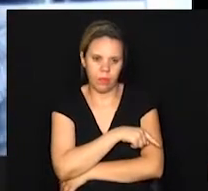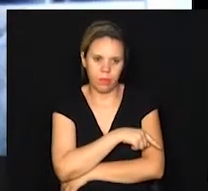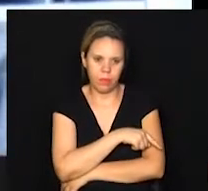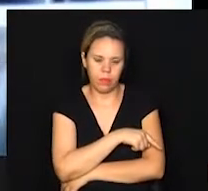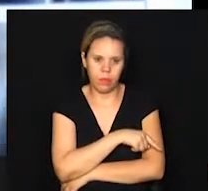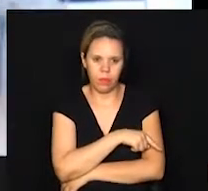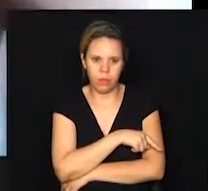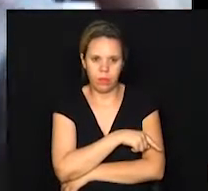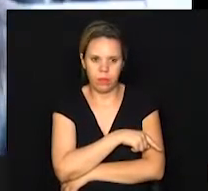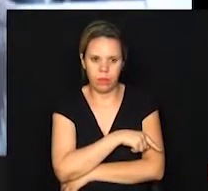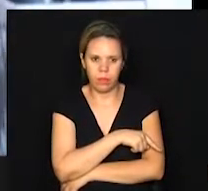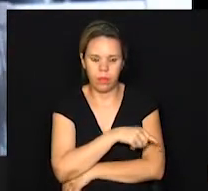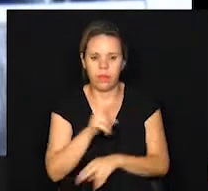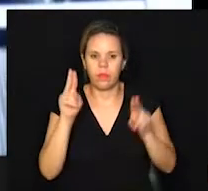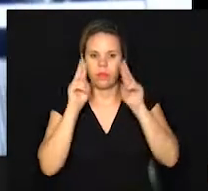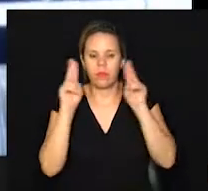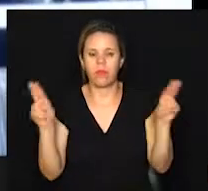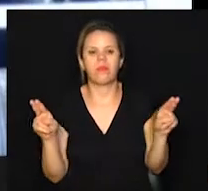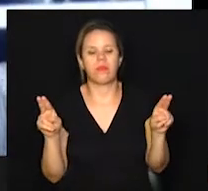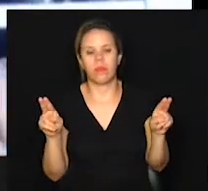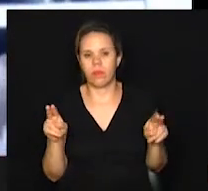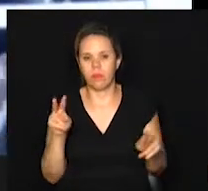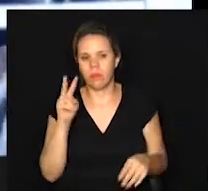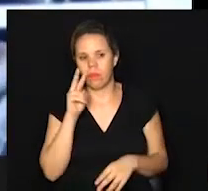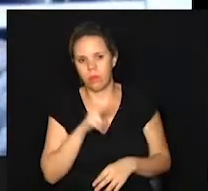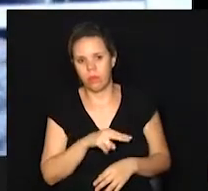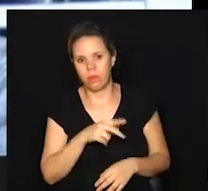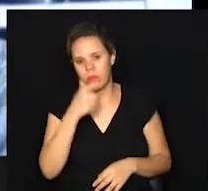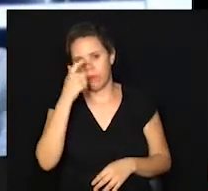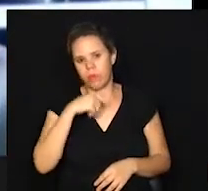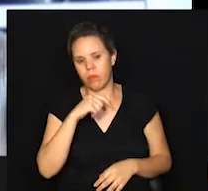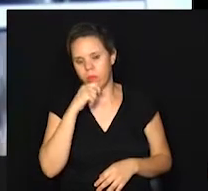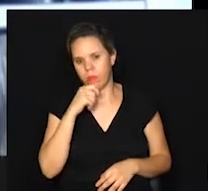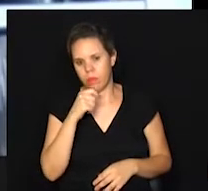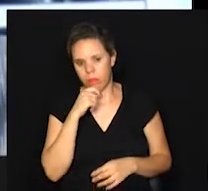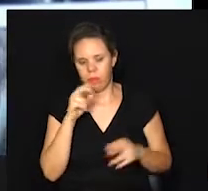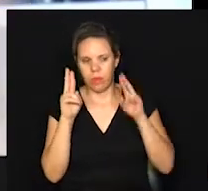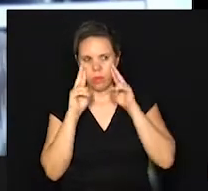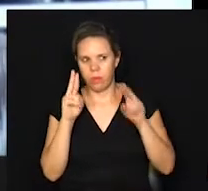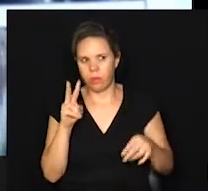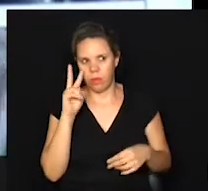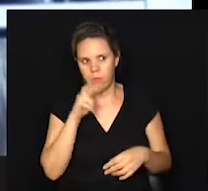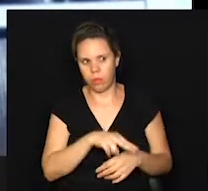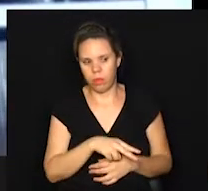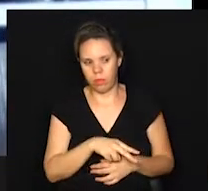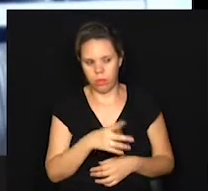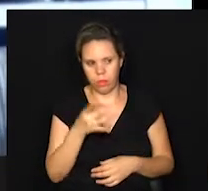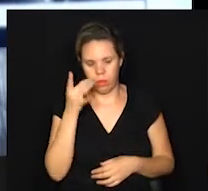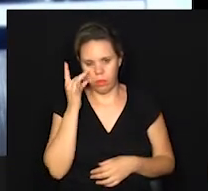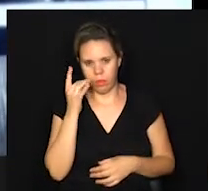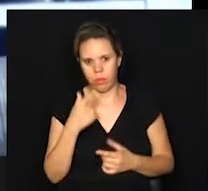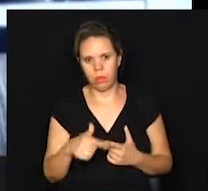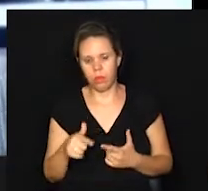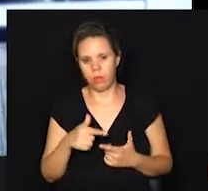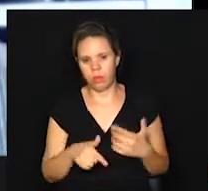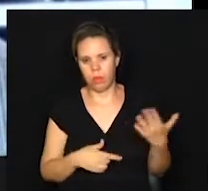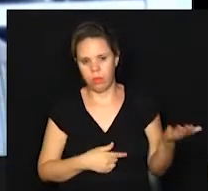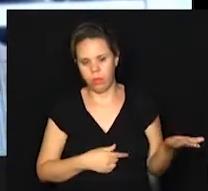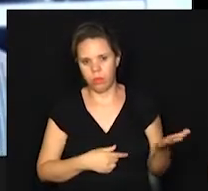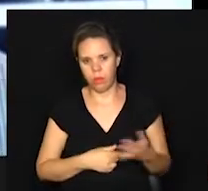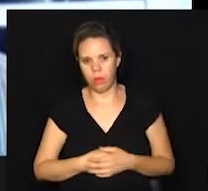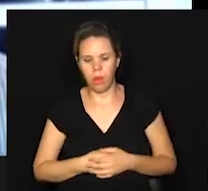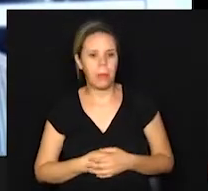como uma testemunha ocular, né? Não era uma testemunha arrolada, mas uma testemunha ocular que presenciou o fato. Tá?